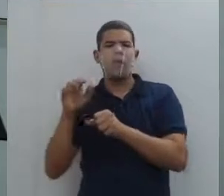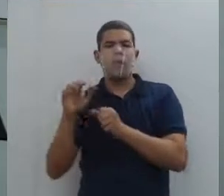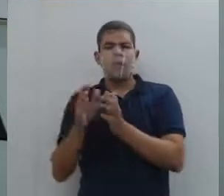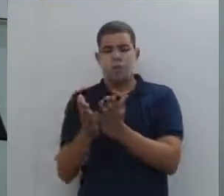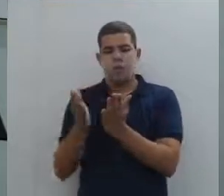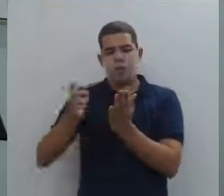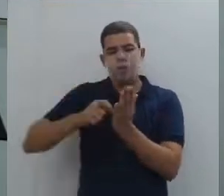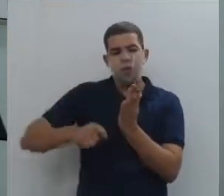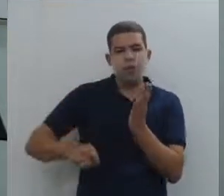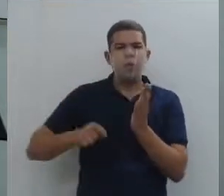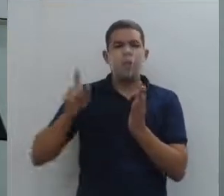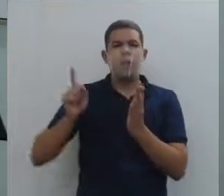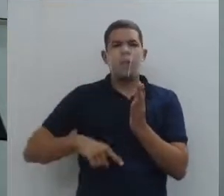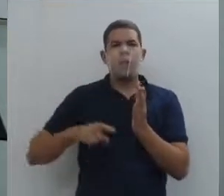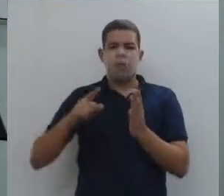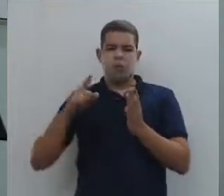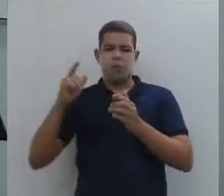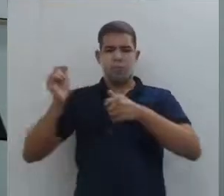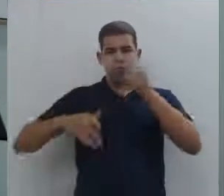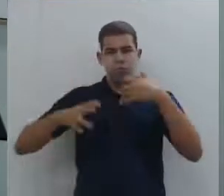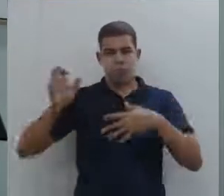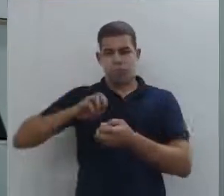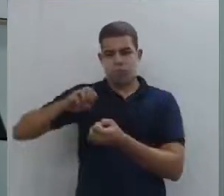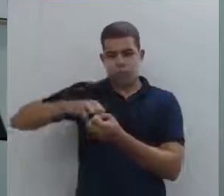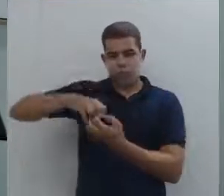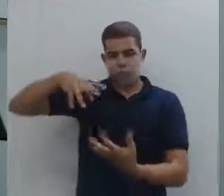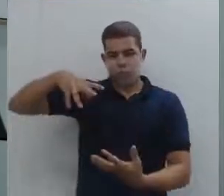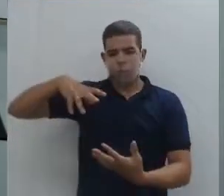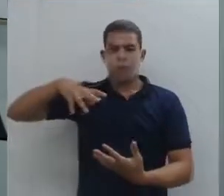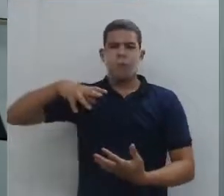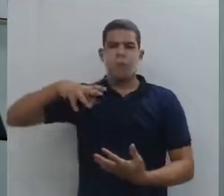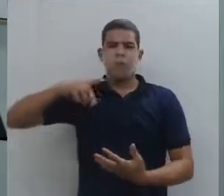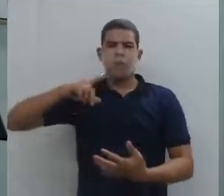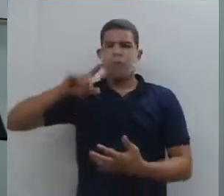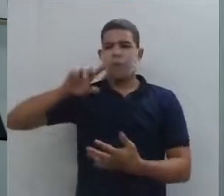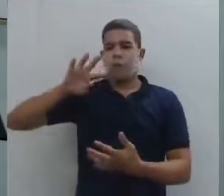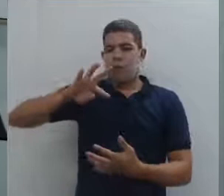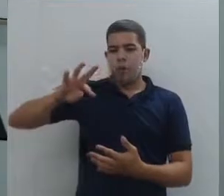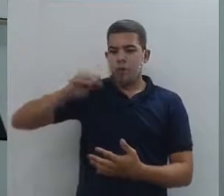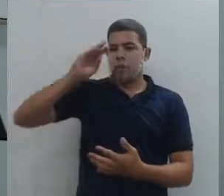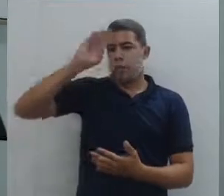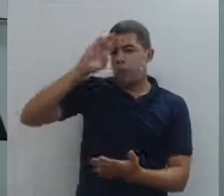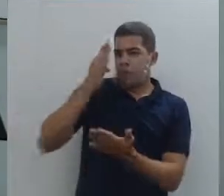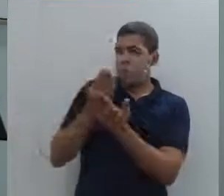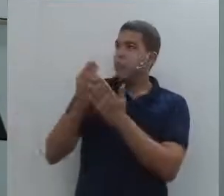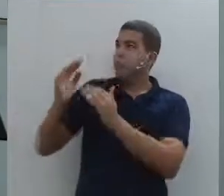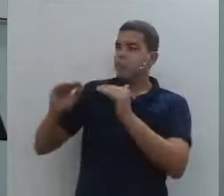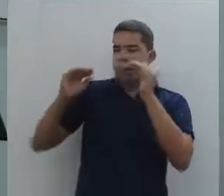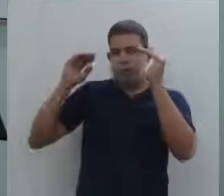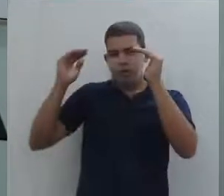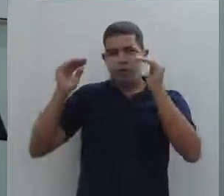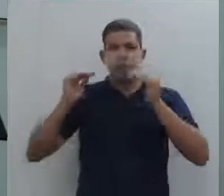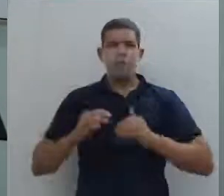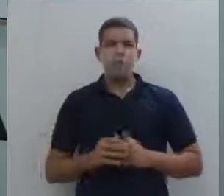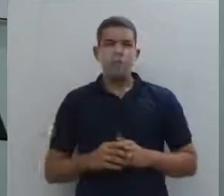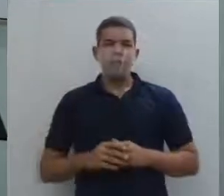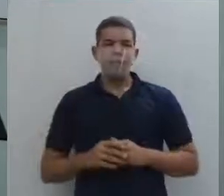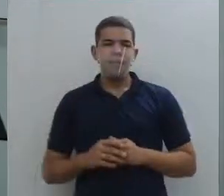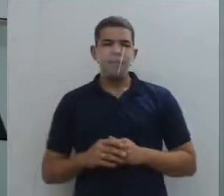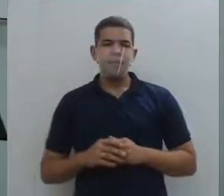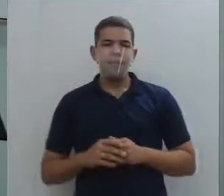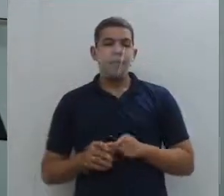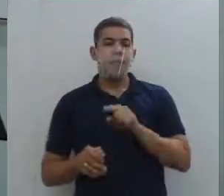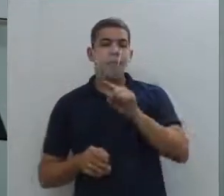poder chegar a determinada teoria. Então a teoria do criacionismo é aquele que acredita em um ser sobrenatural, que